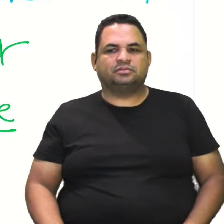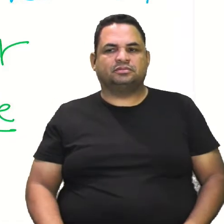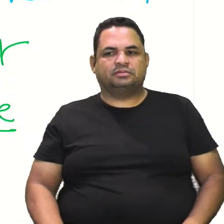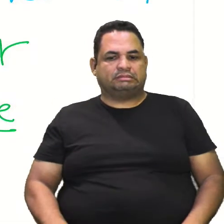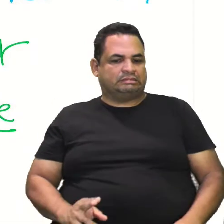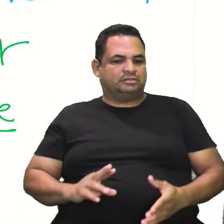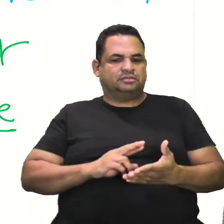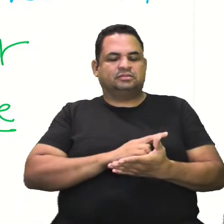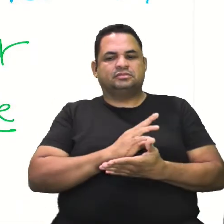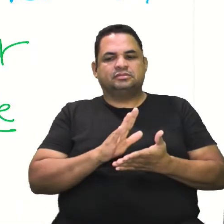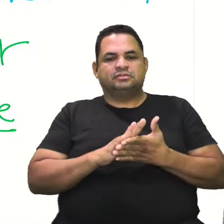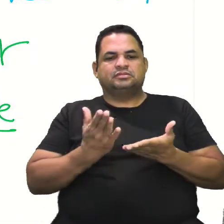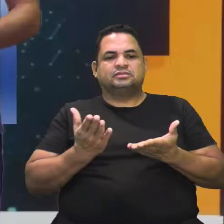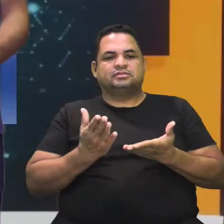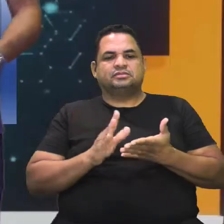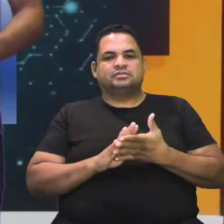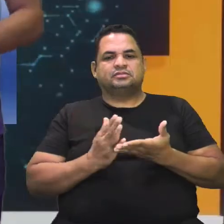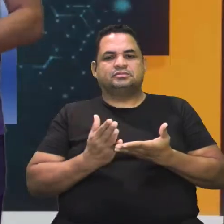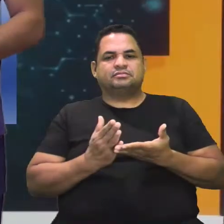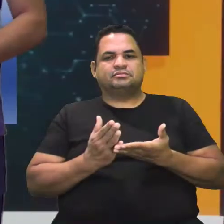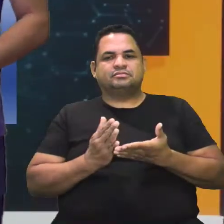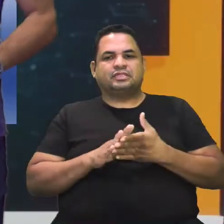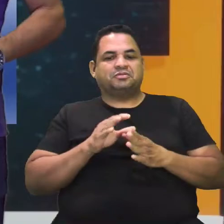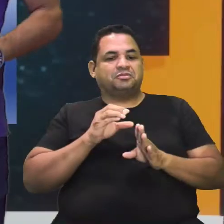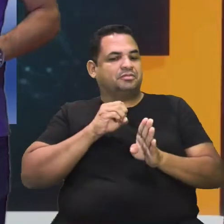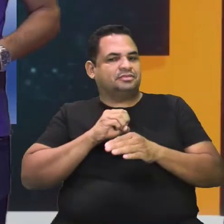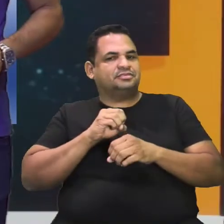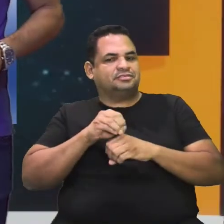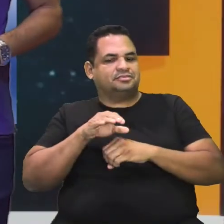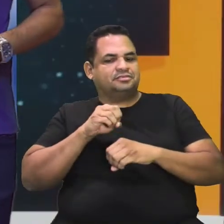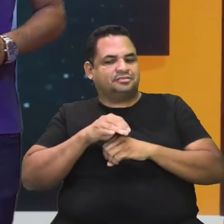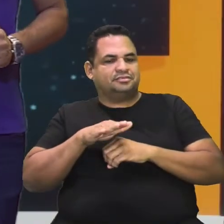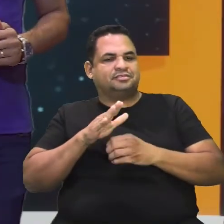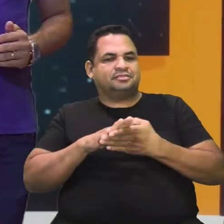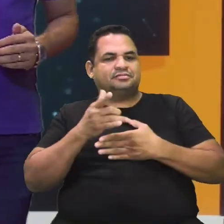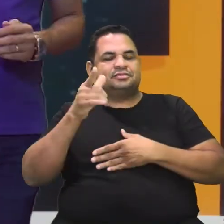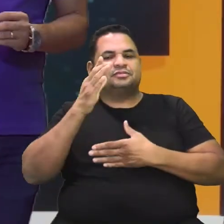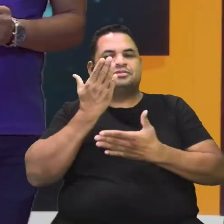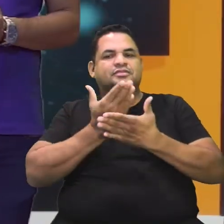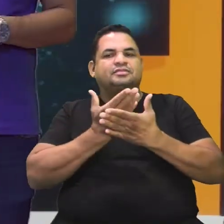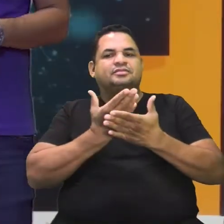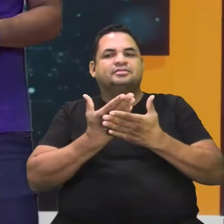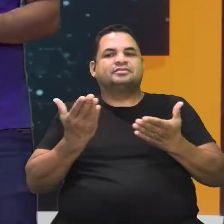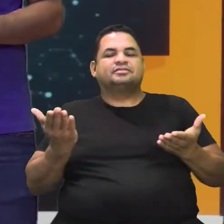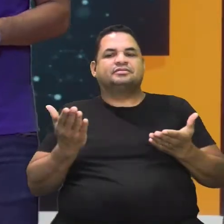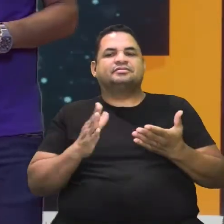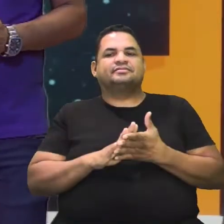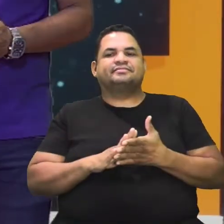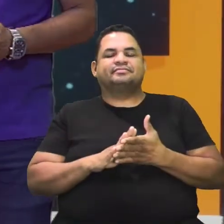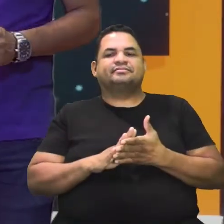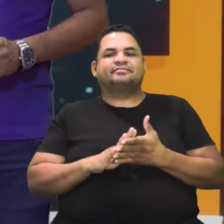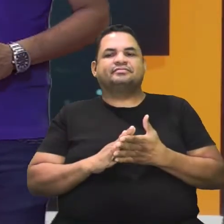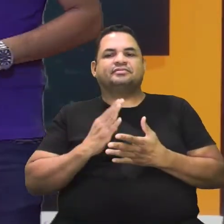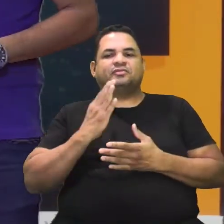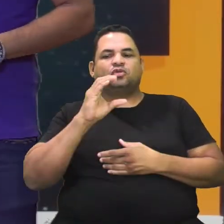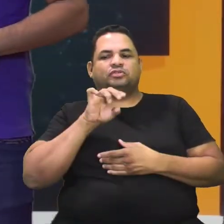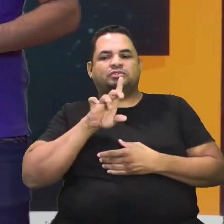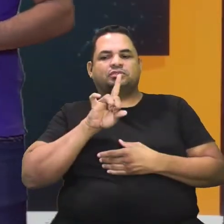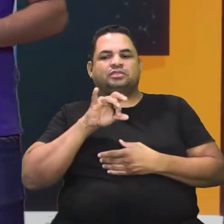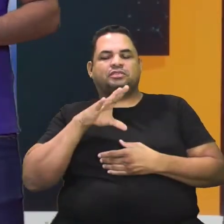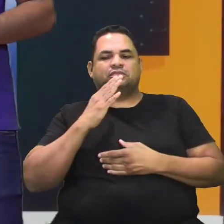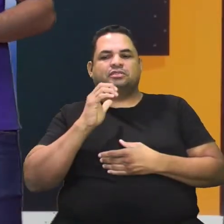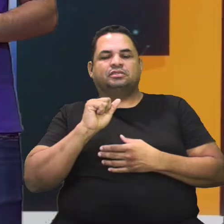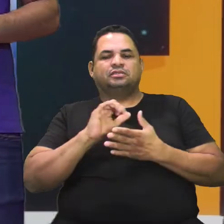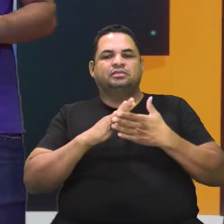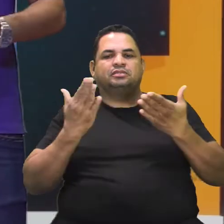série, nós vamos dar alguns spoilers aí para os episódios seguintes. Né? Por exemplo, quando eu falo concêntrica, lembra que